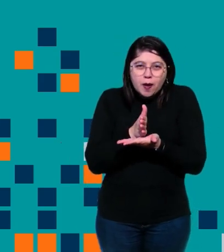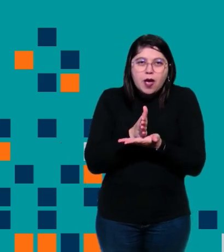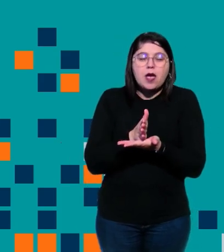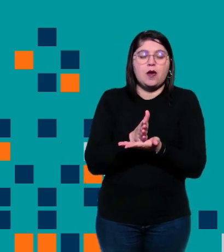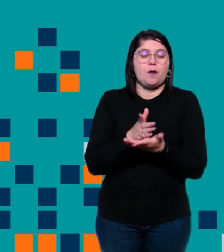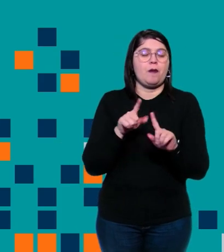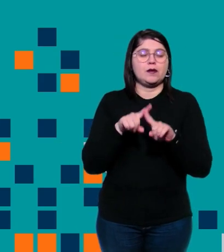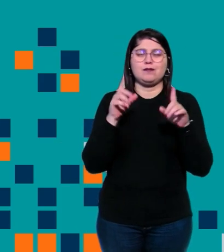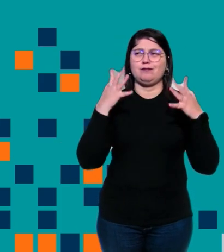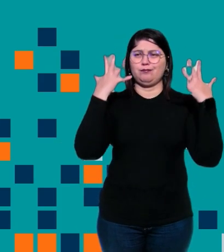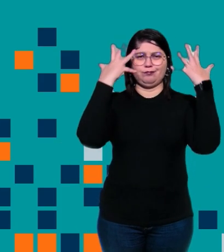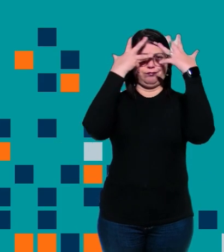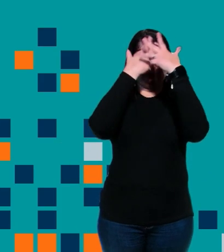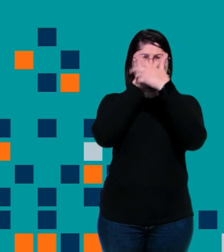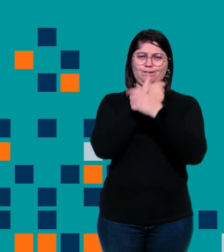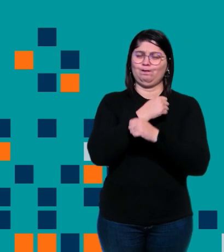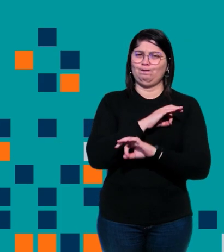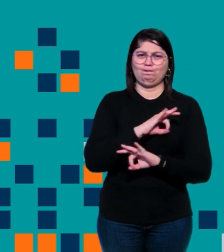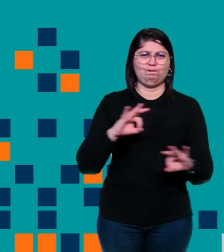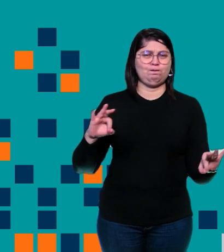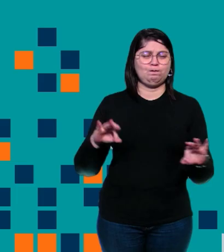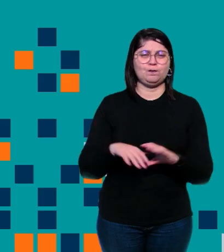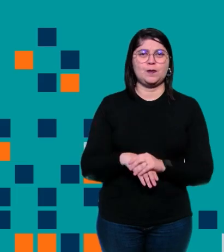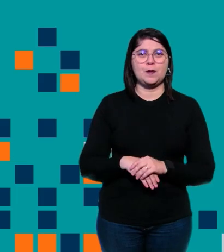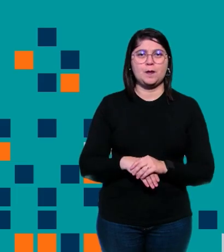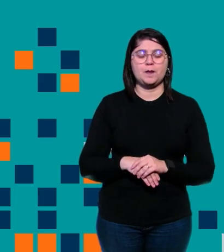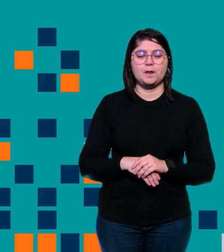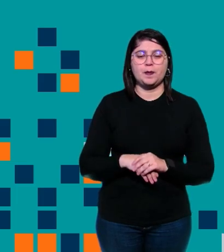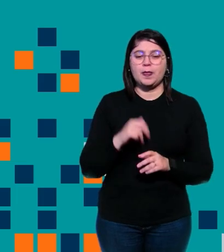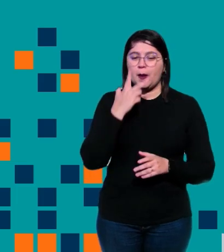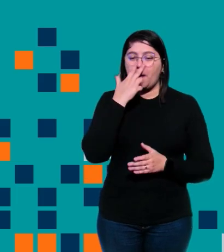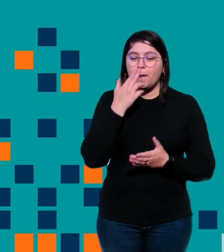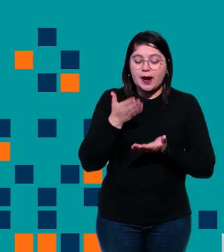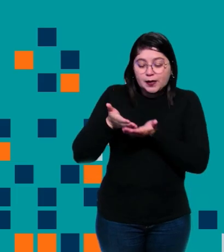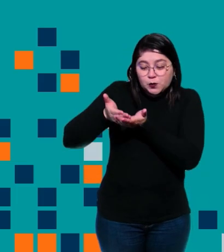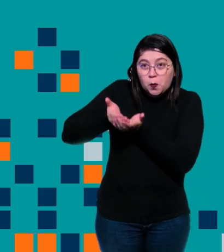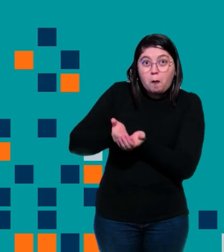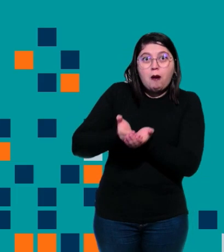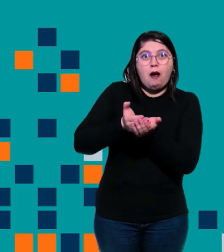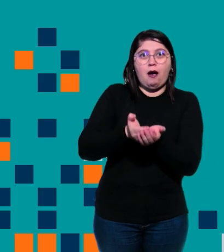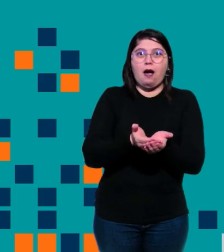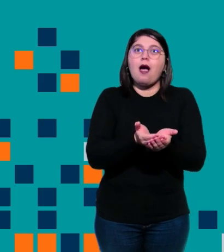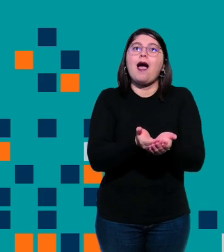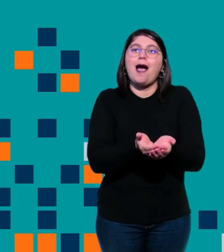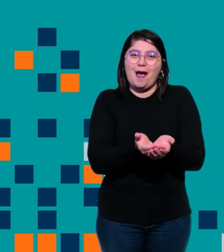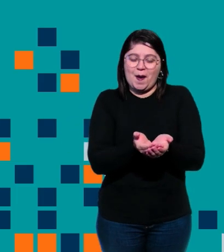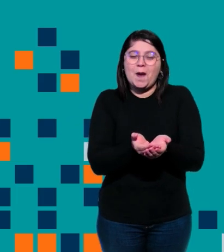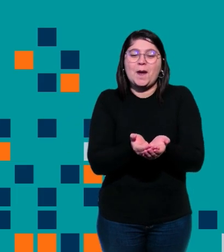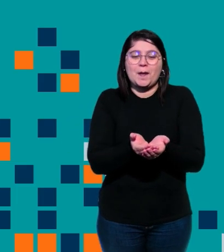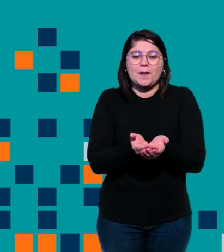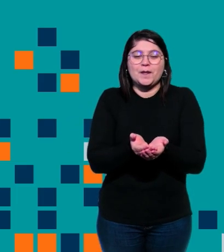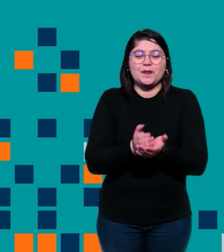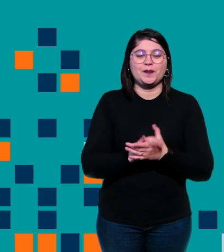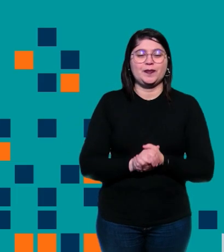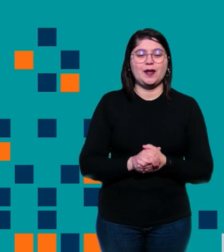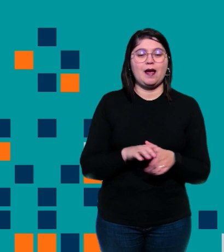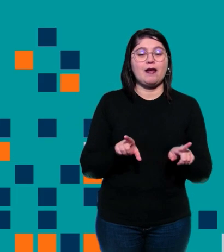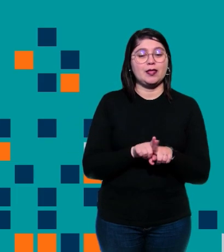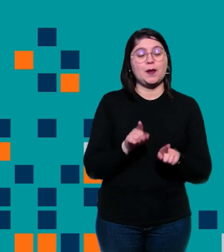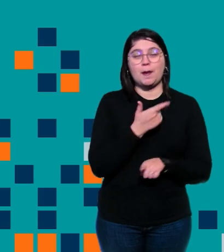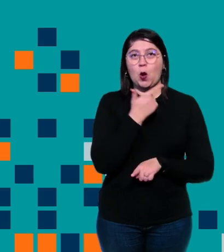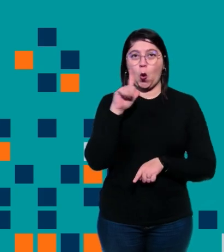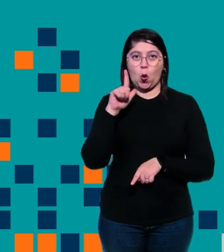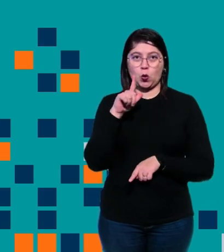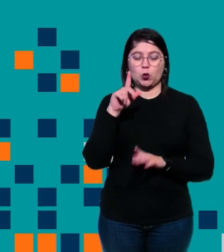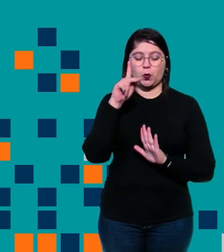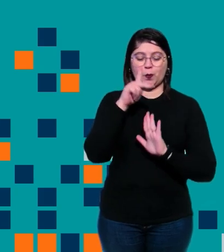belíssimo, né? Essa península, né? É um barco, né? Como se você estivesse num barco. E esse é outro projeto